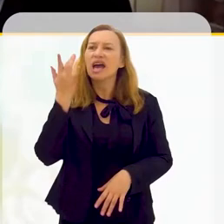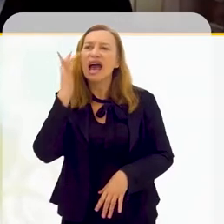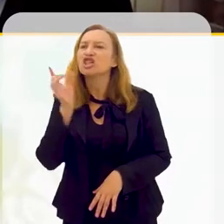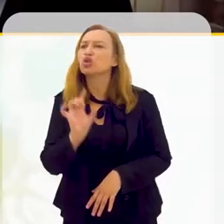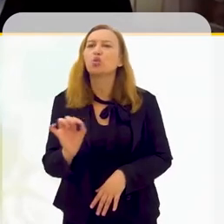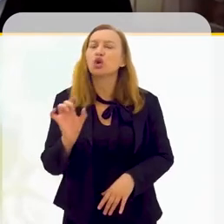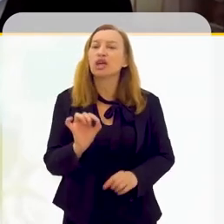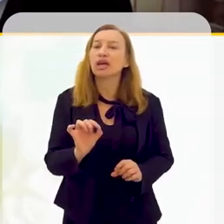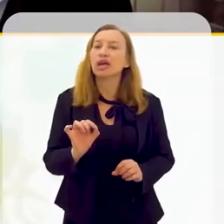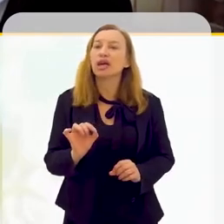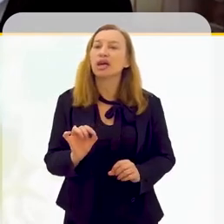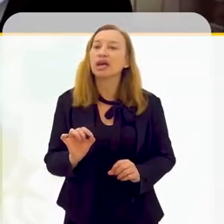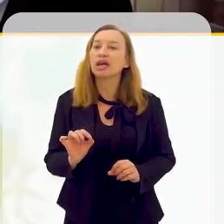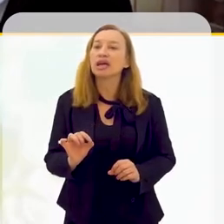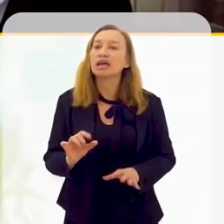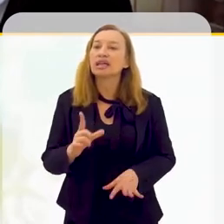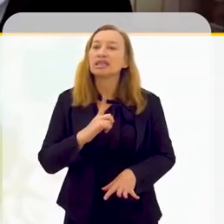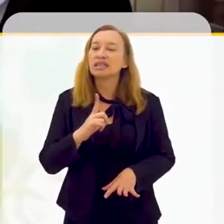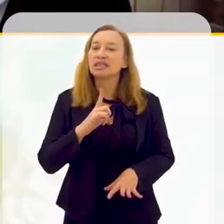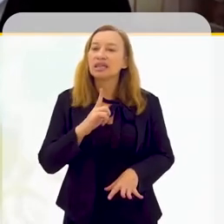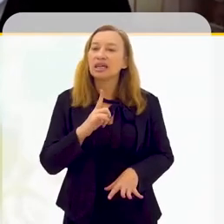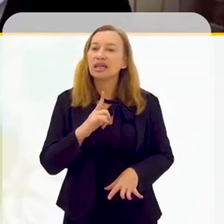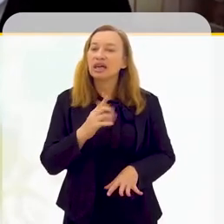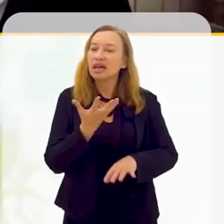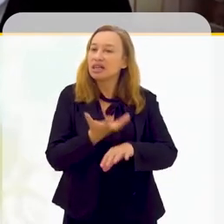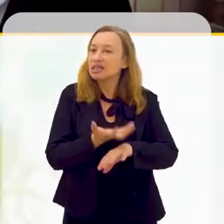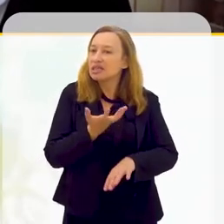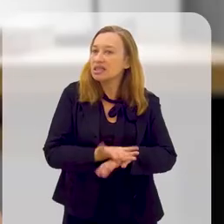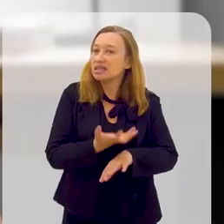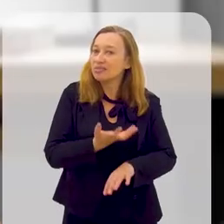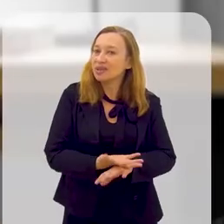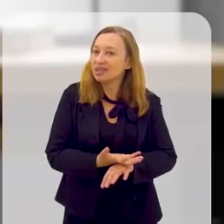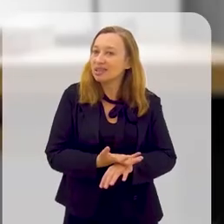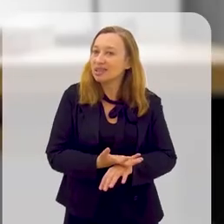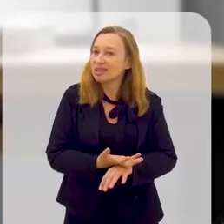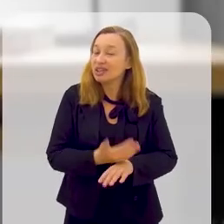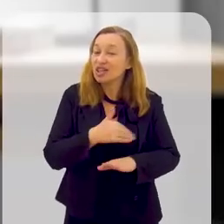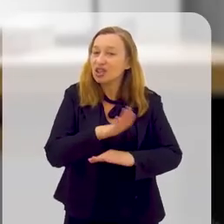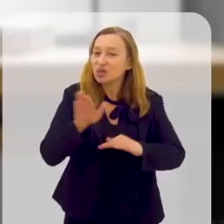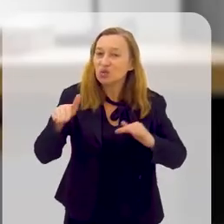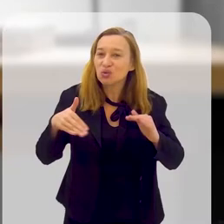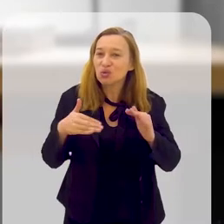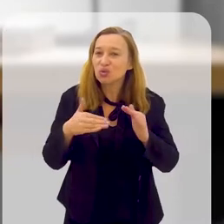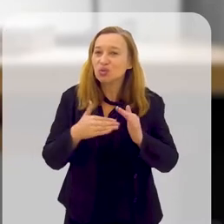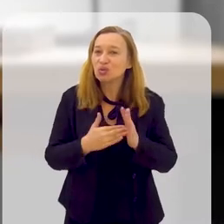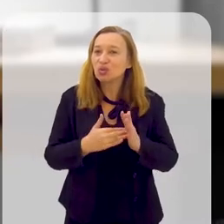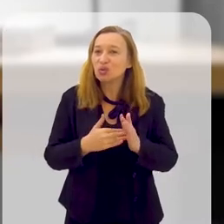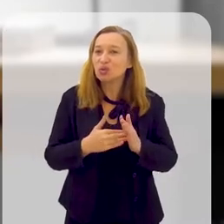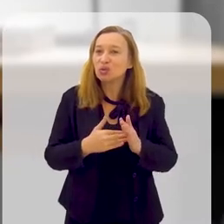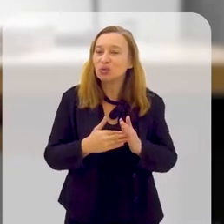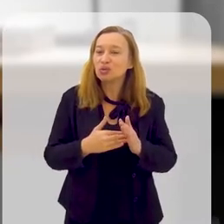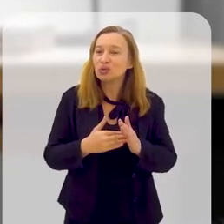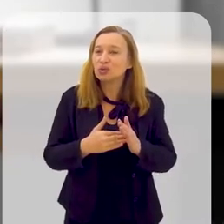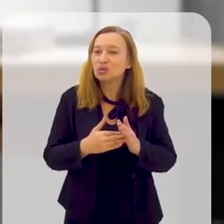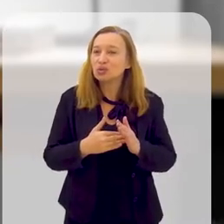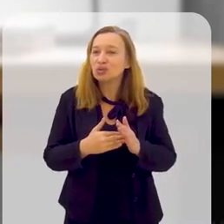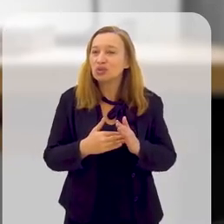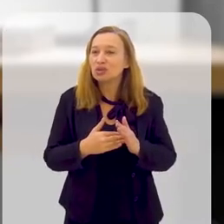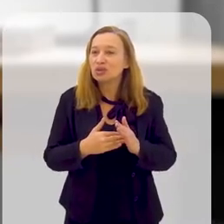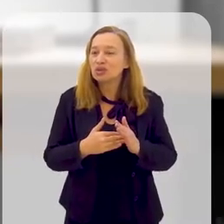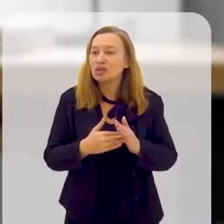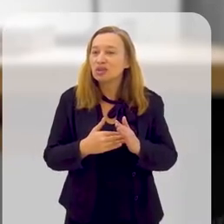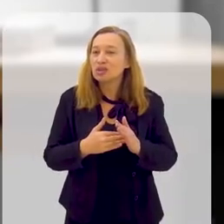o que que você acha de termos essa disciplina em todos